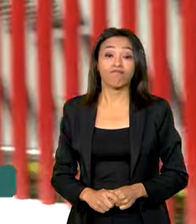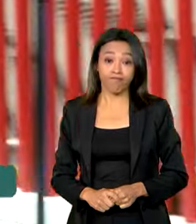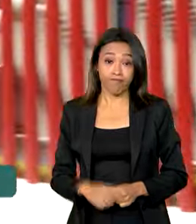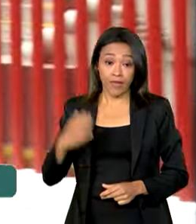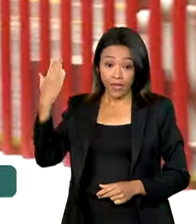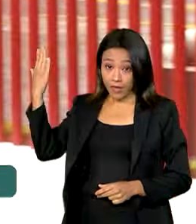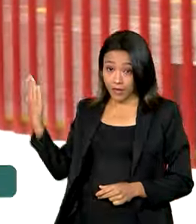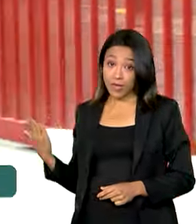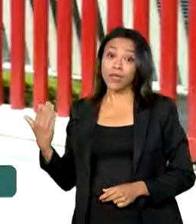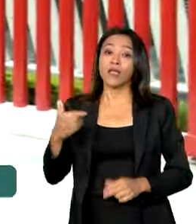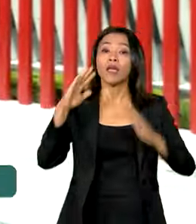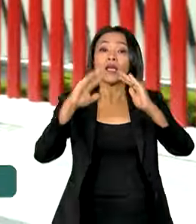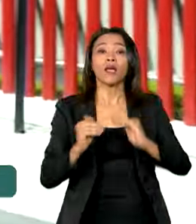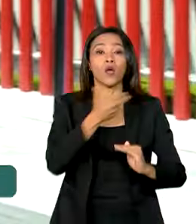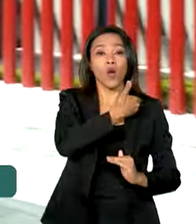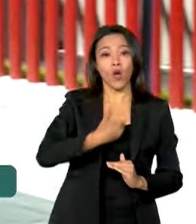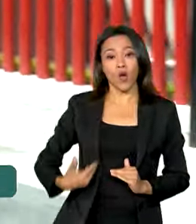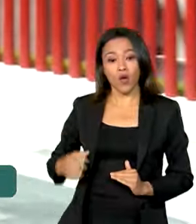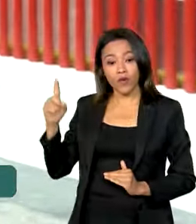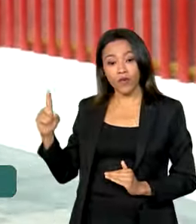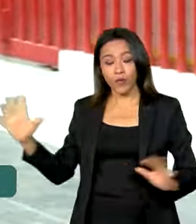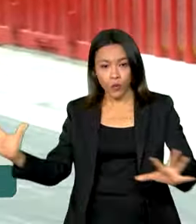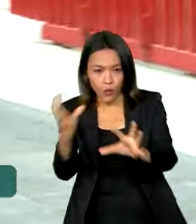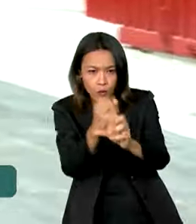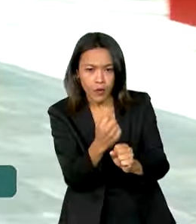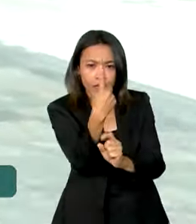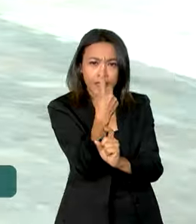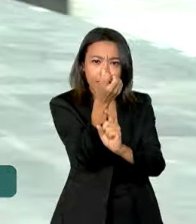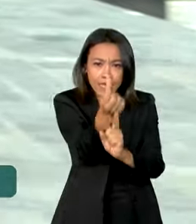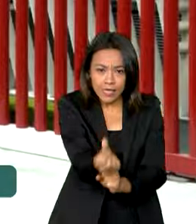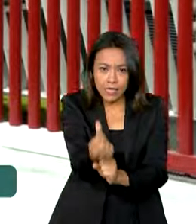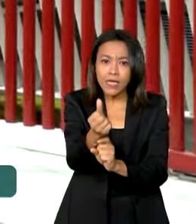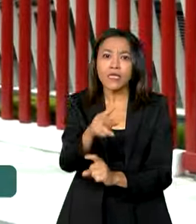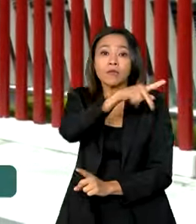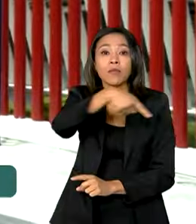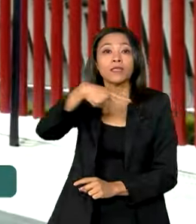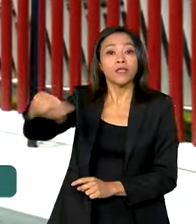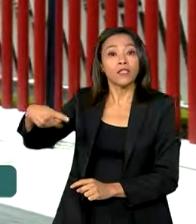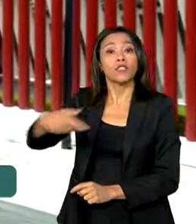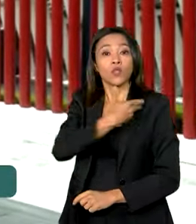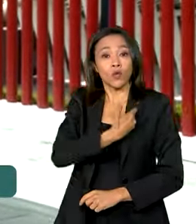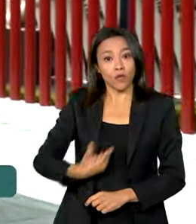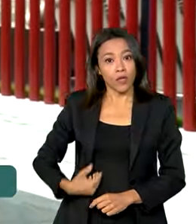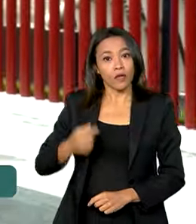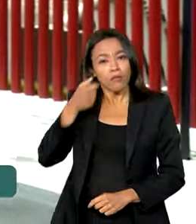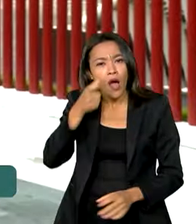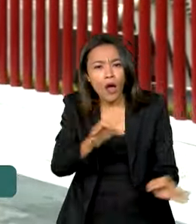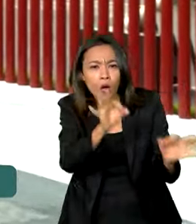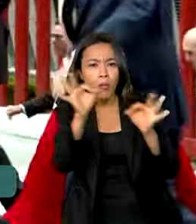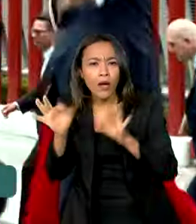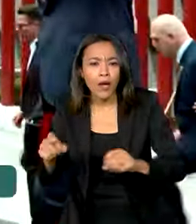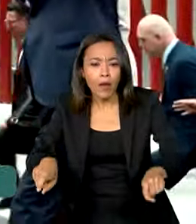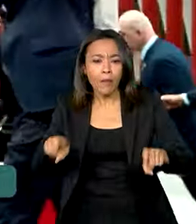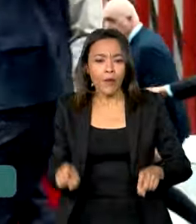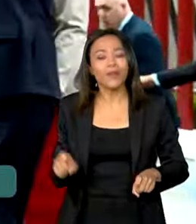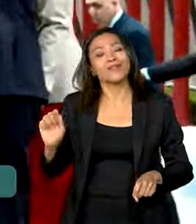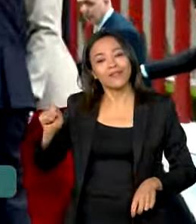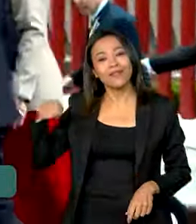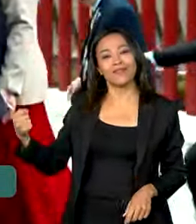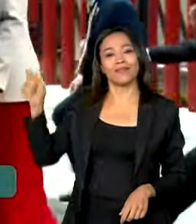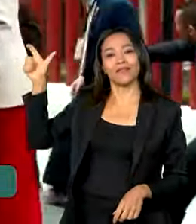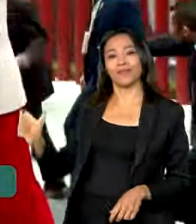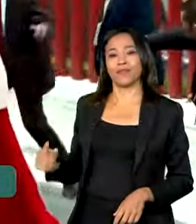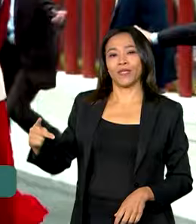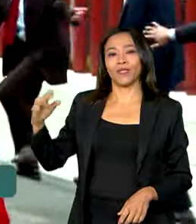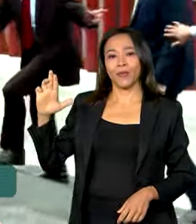palácio legislativo 16 chefes de estado e de governo acompanharam a posse entre eles o presidente